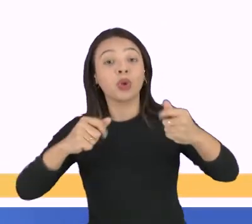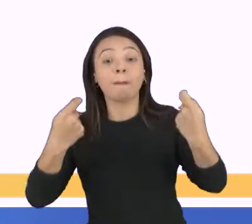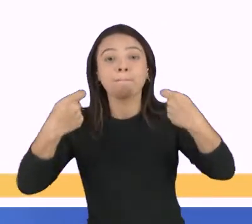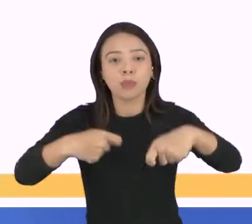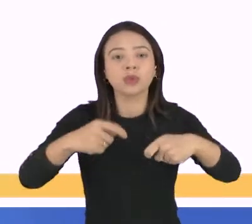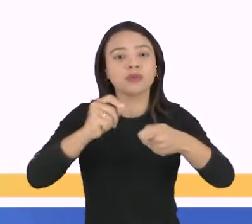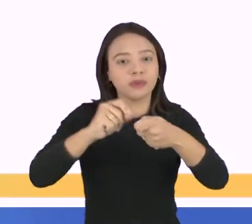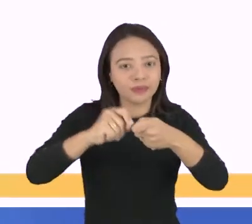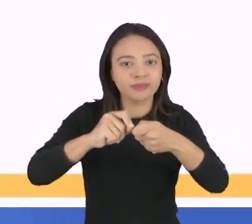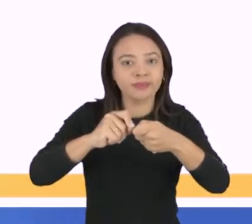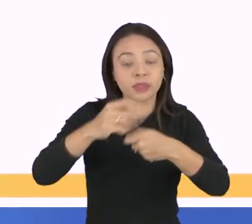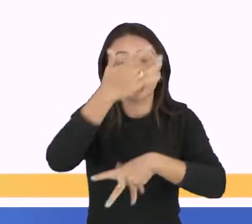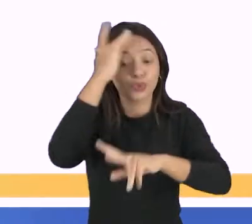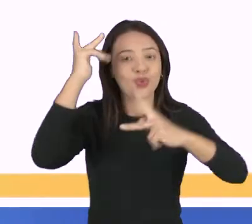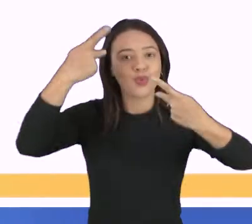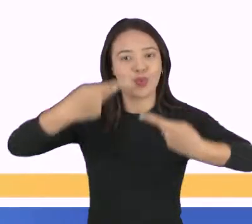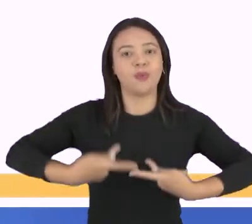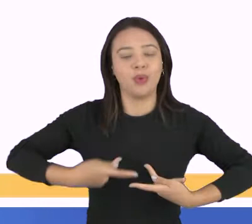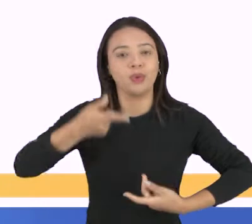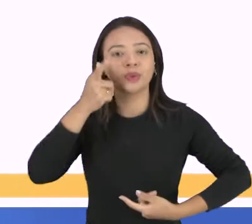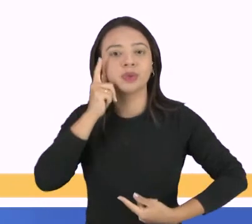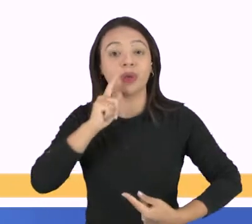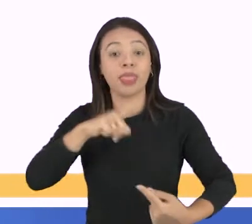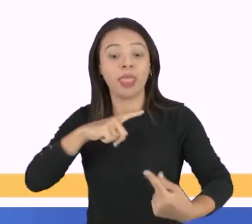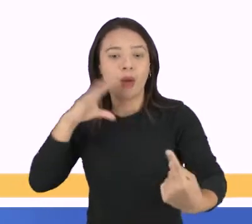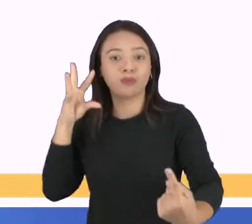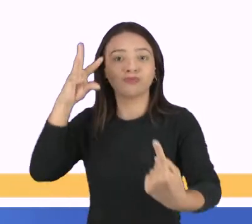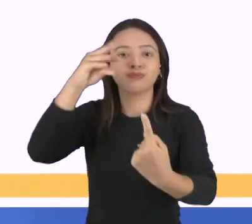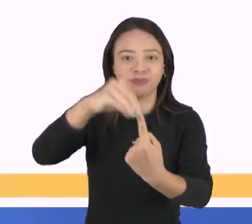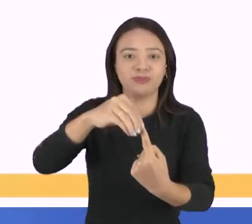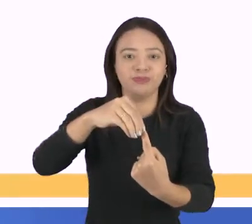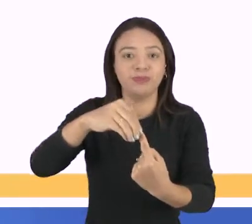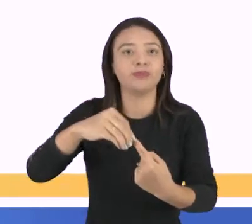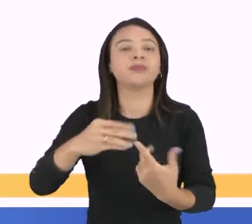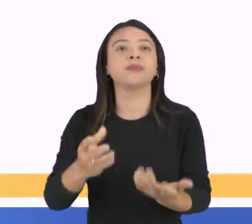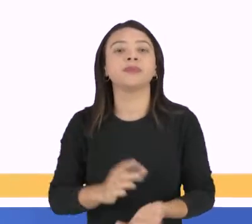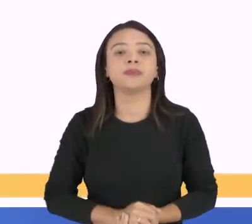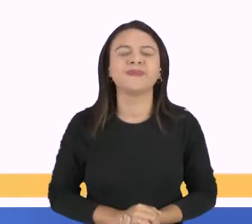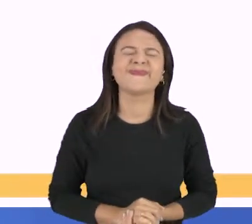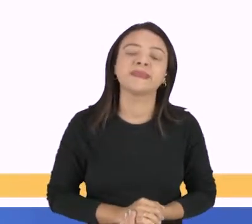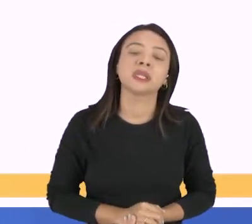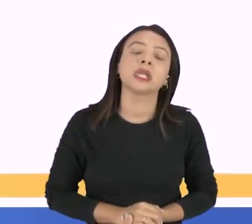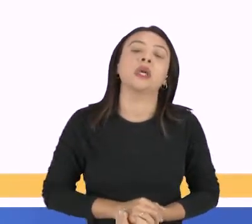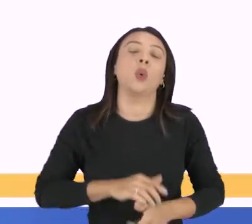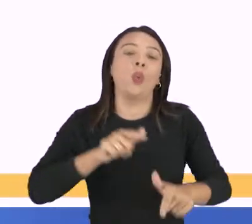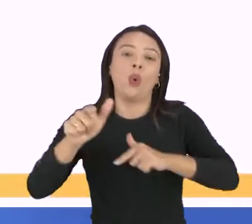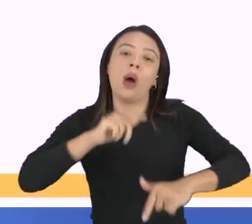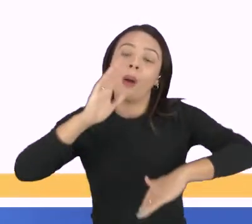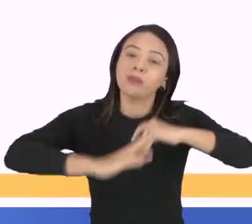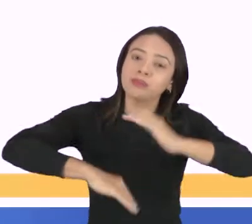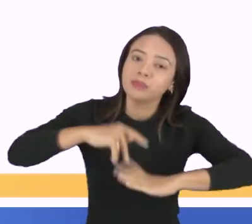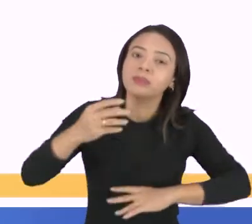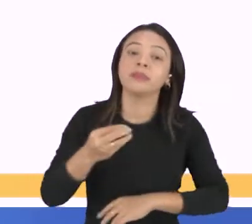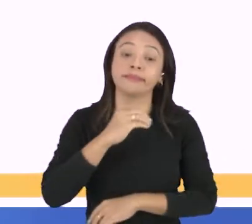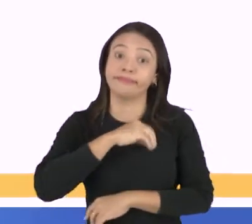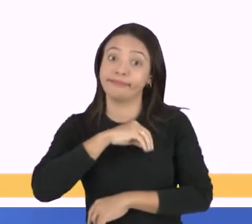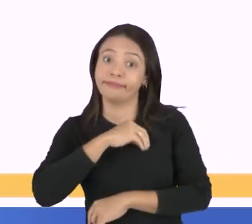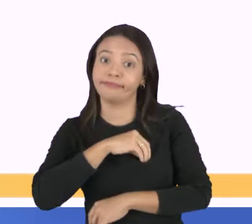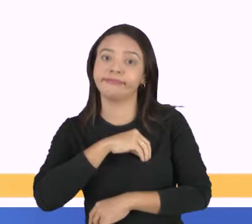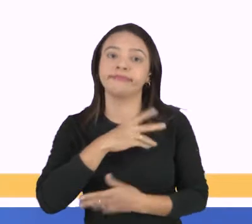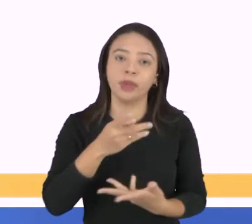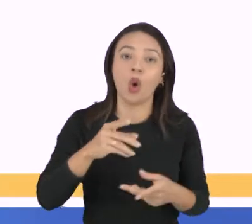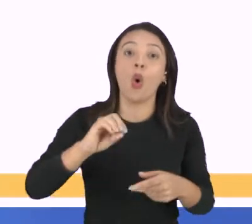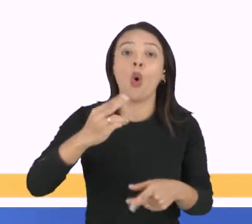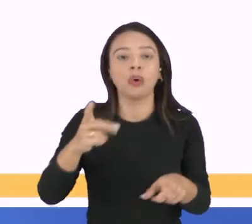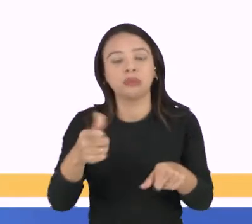que o homem exerce para atingir determinado fim. Atividade profissional regular, remunerada ou